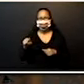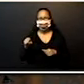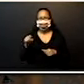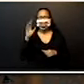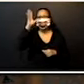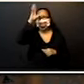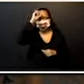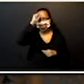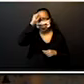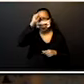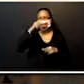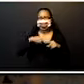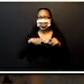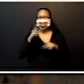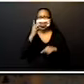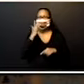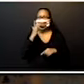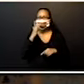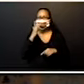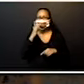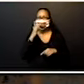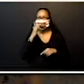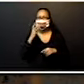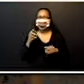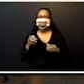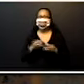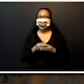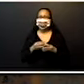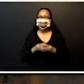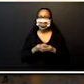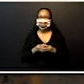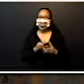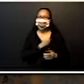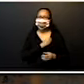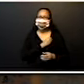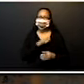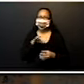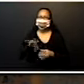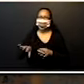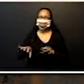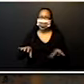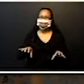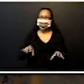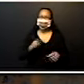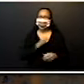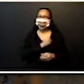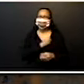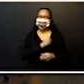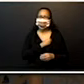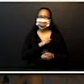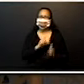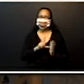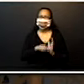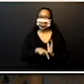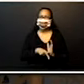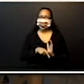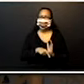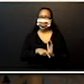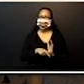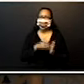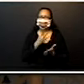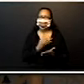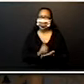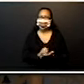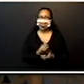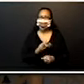sobre material dourado, sobre composição, decomposição. Depois, lá no aplicativo, a gente